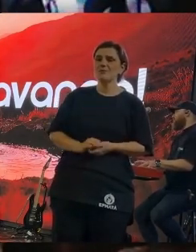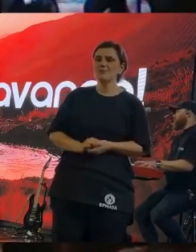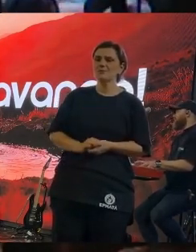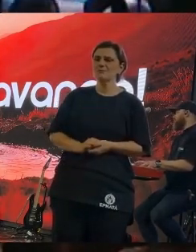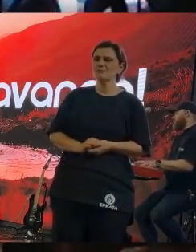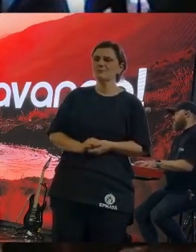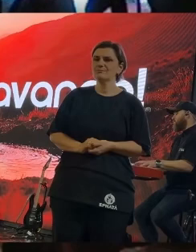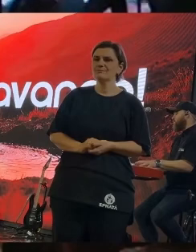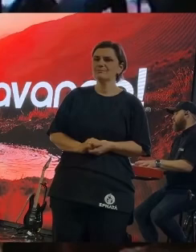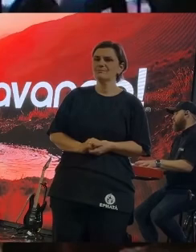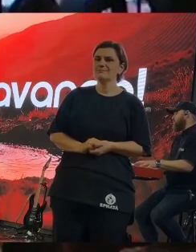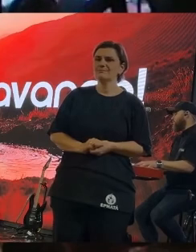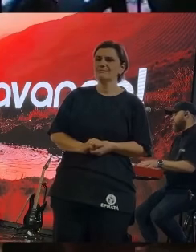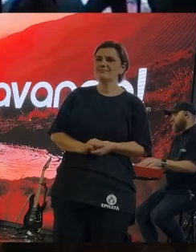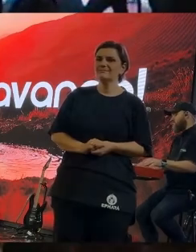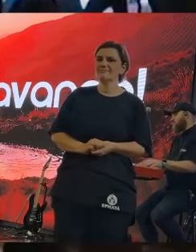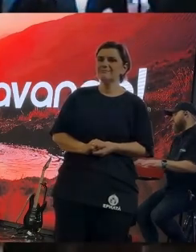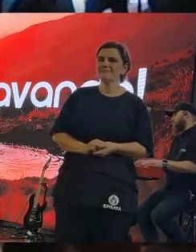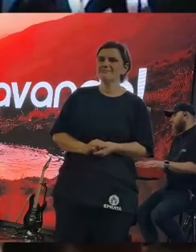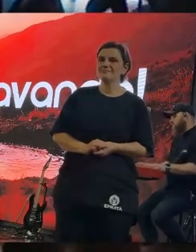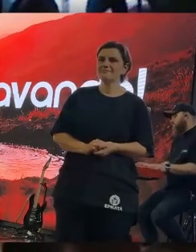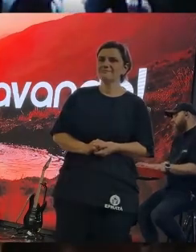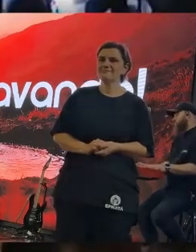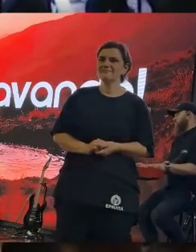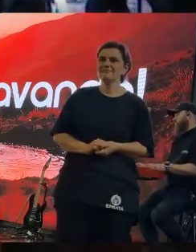é o meu destino.